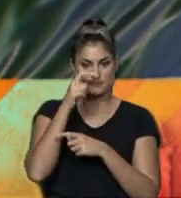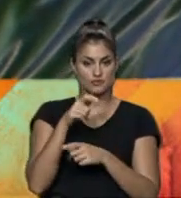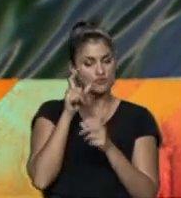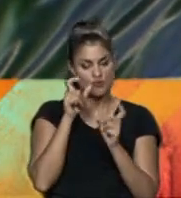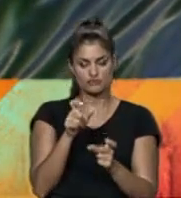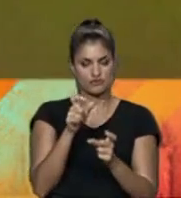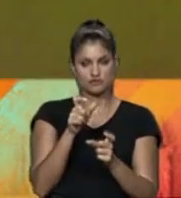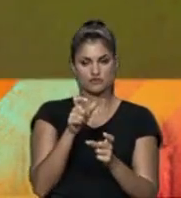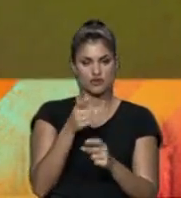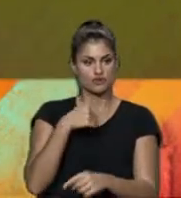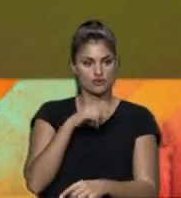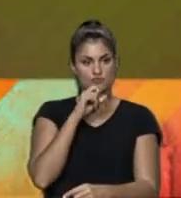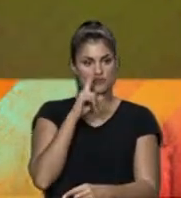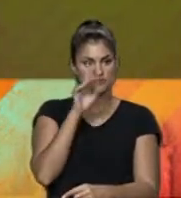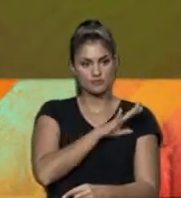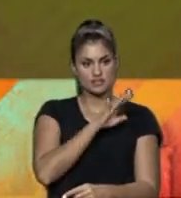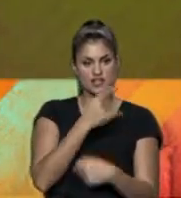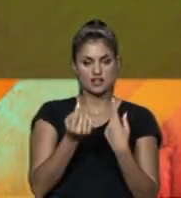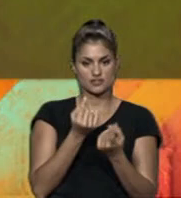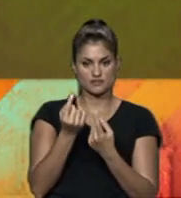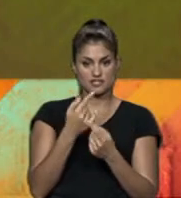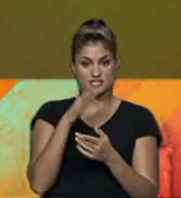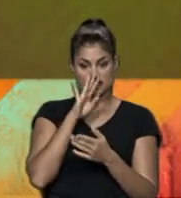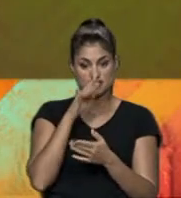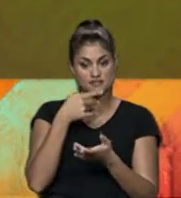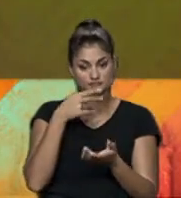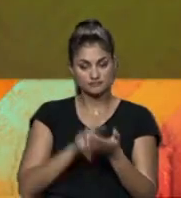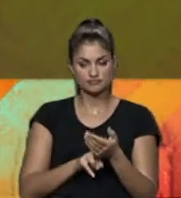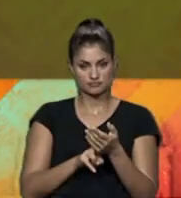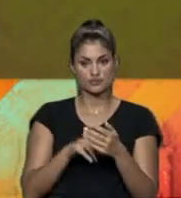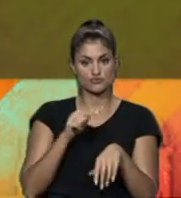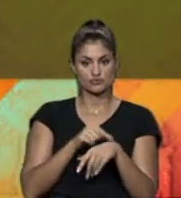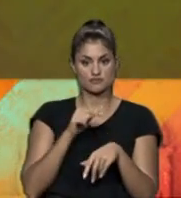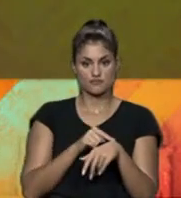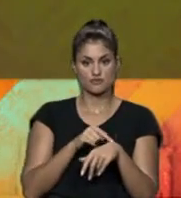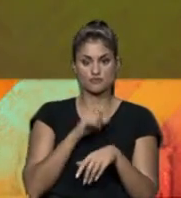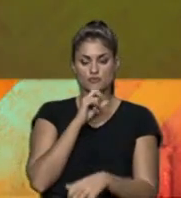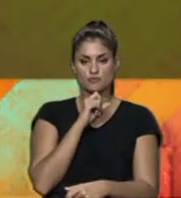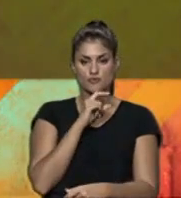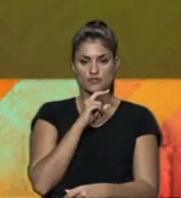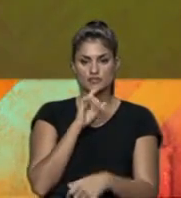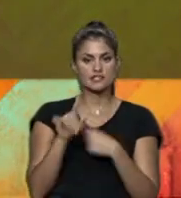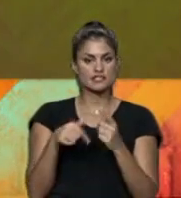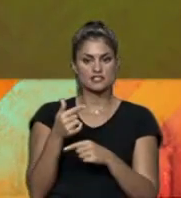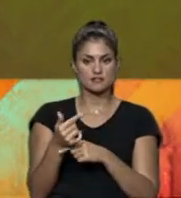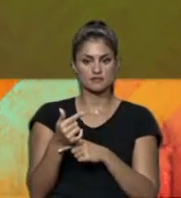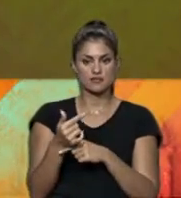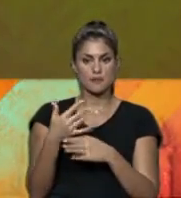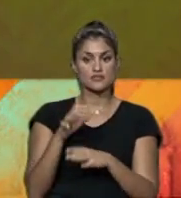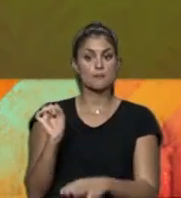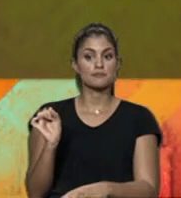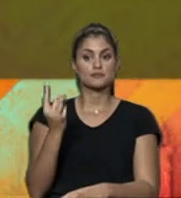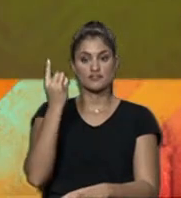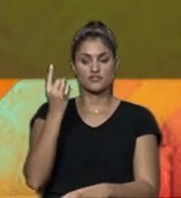controla. Evidentemente que nós podemos experimentar uma vez, já temos a certeza dos tempos. Não, não é? Na mão, podemos utilizar sem problema nenhum. Agora, numa primeira